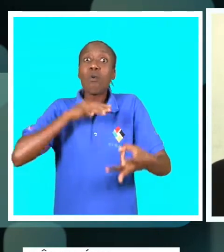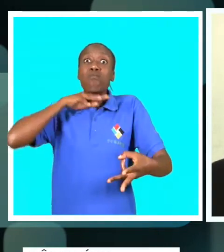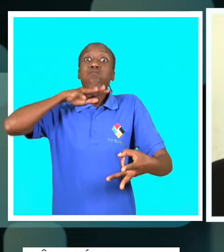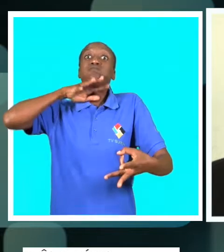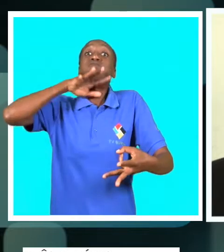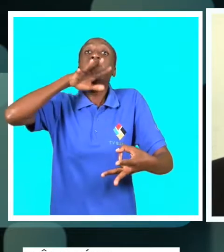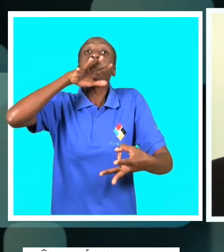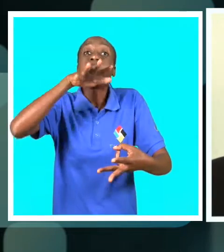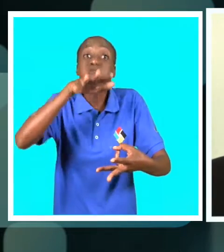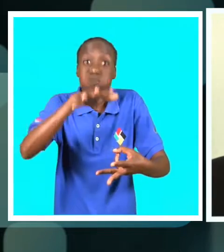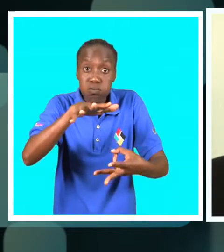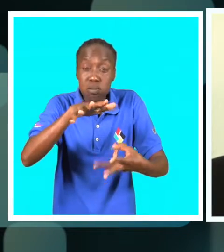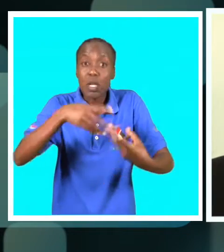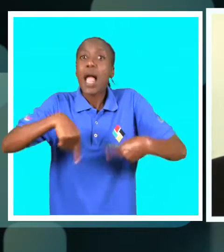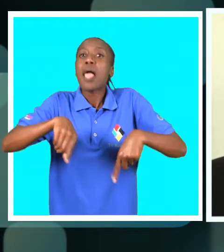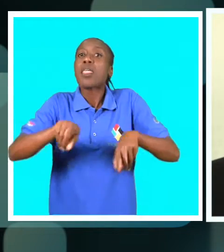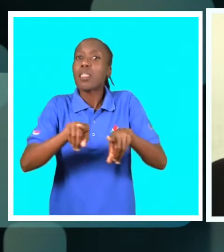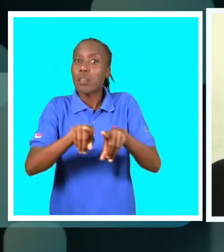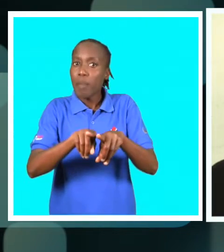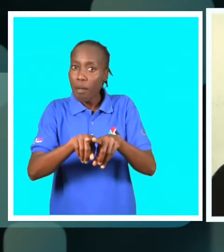e vômito também,